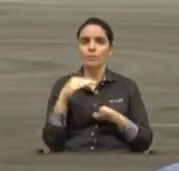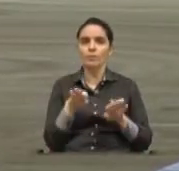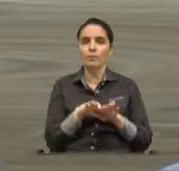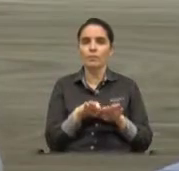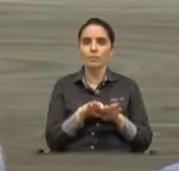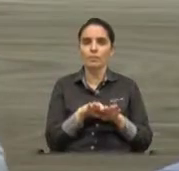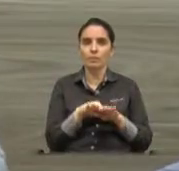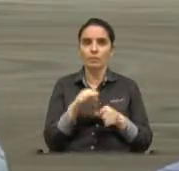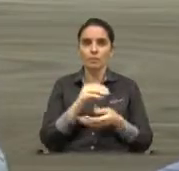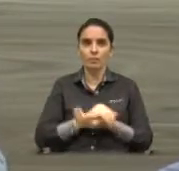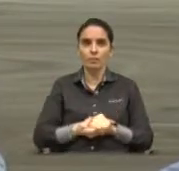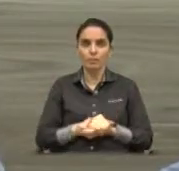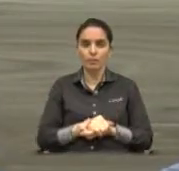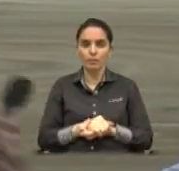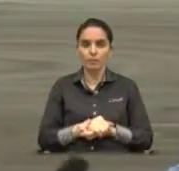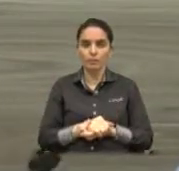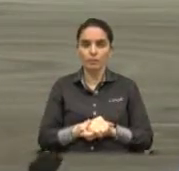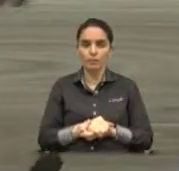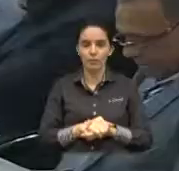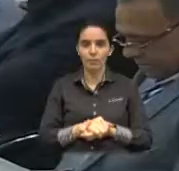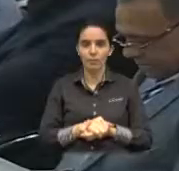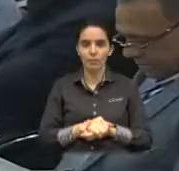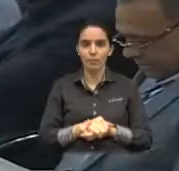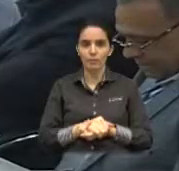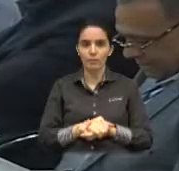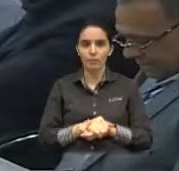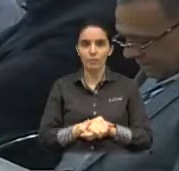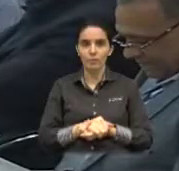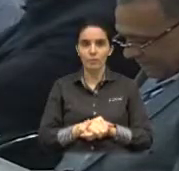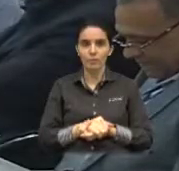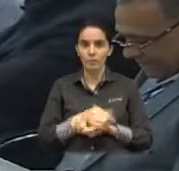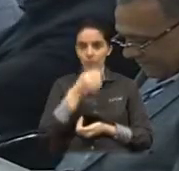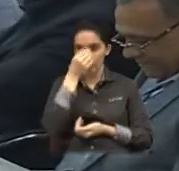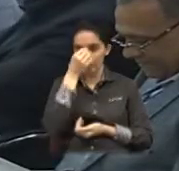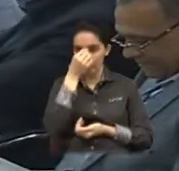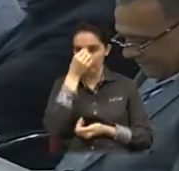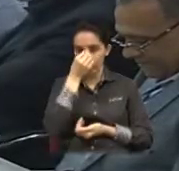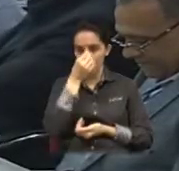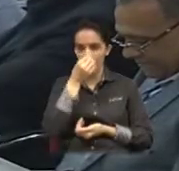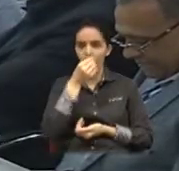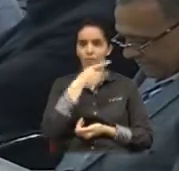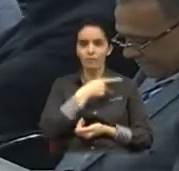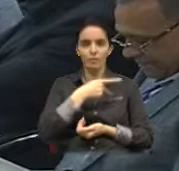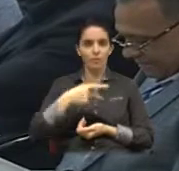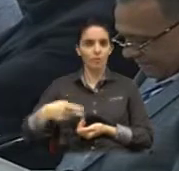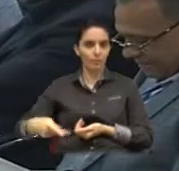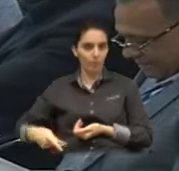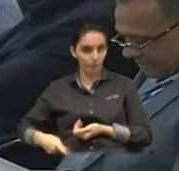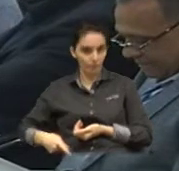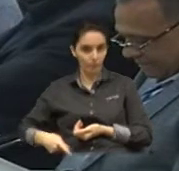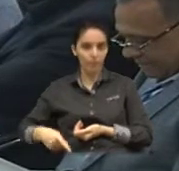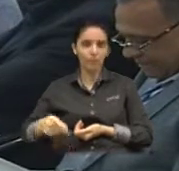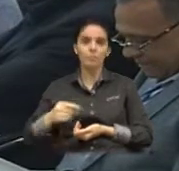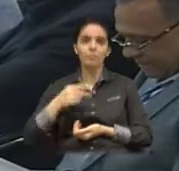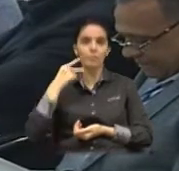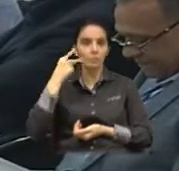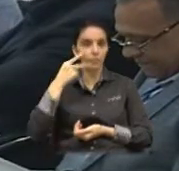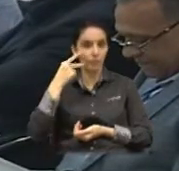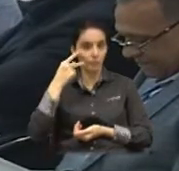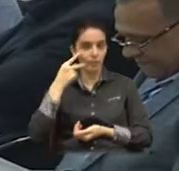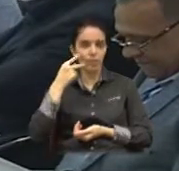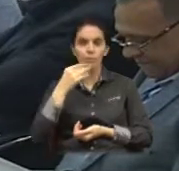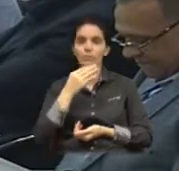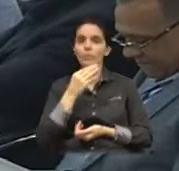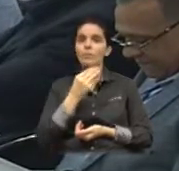construção dessa linda igreja. Obrigado. Continua, Jorge Freitas. Senhor presidente, senhoras, senhores vereadores, vereador